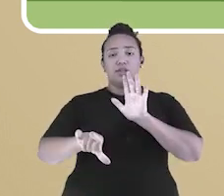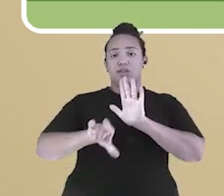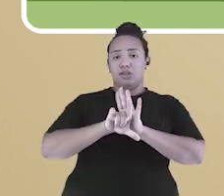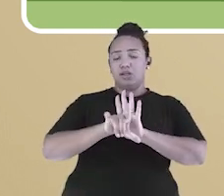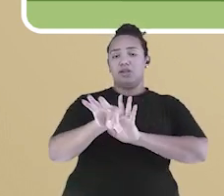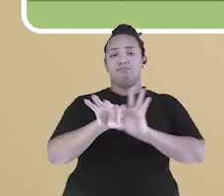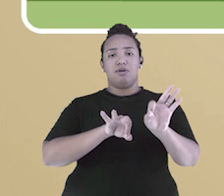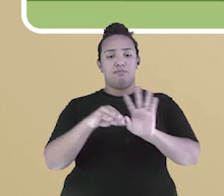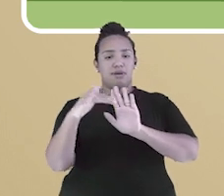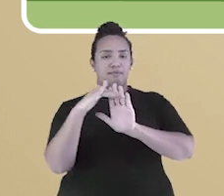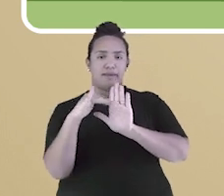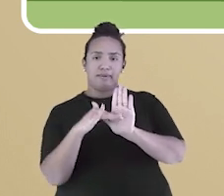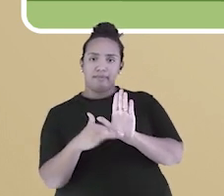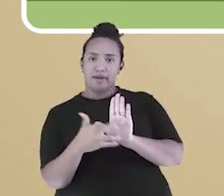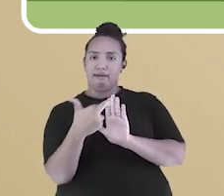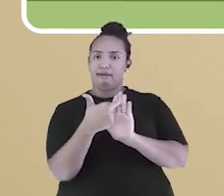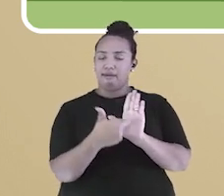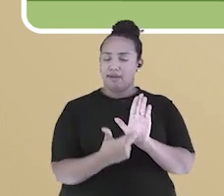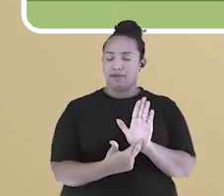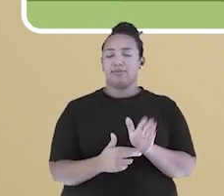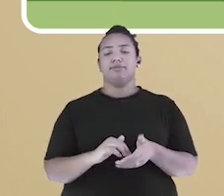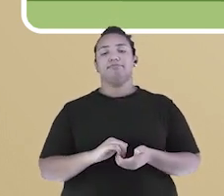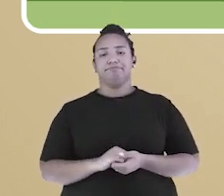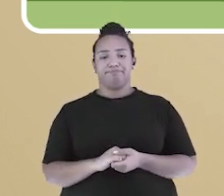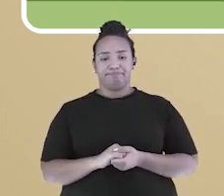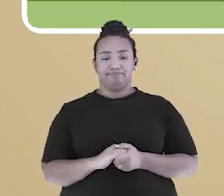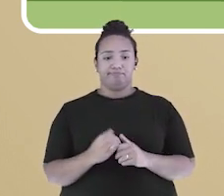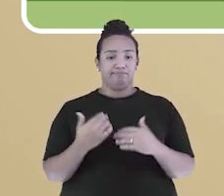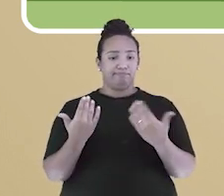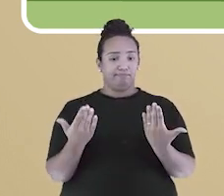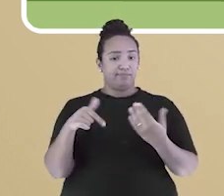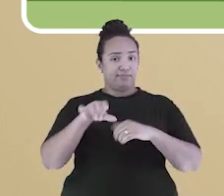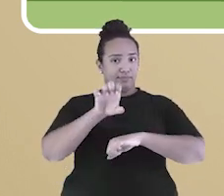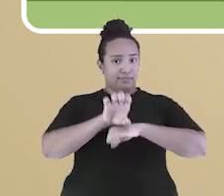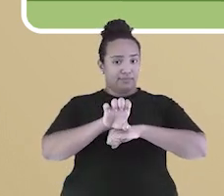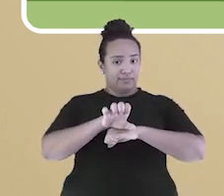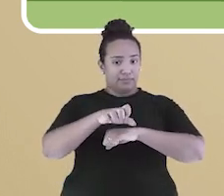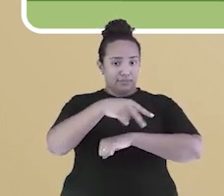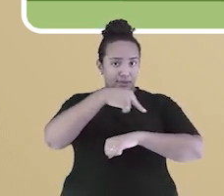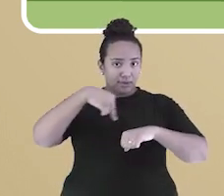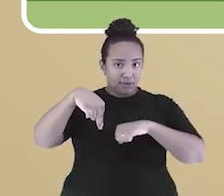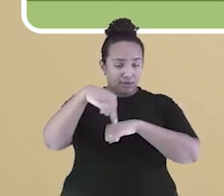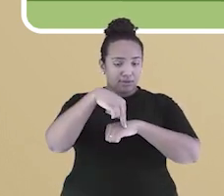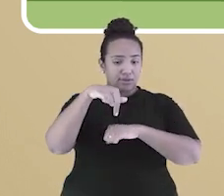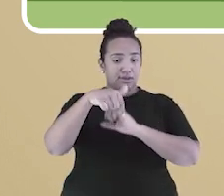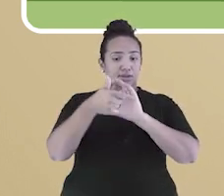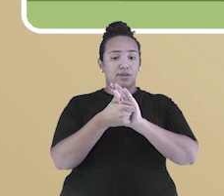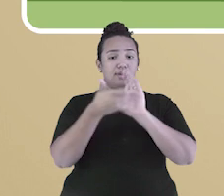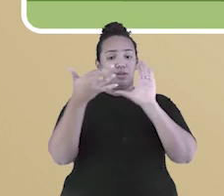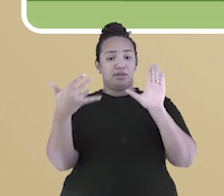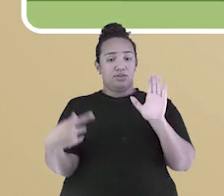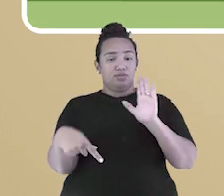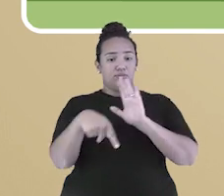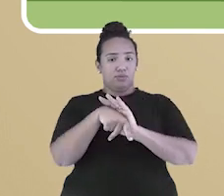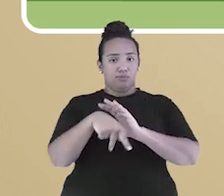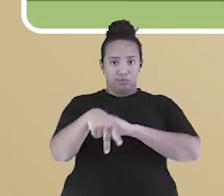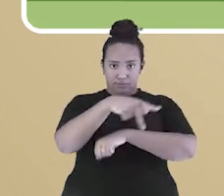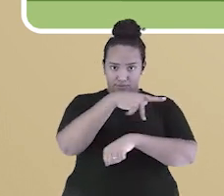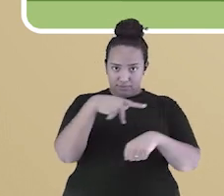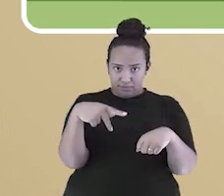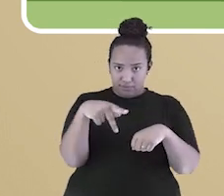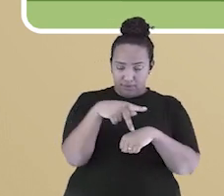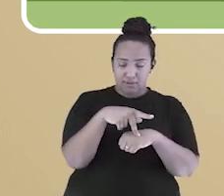ordens estabelecidas ali. Sobre esse Estado-nação, são características o país a qual faz parte, com